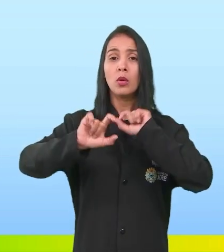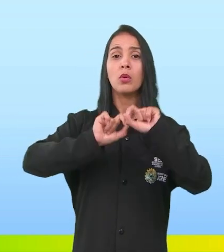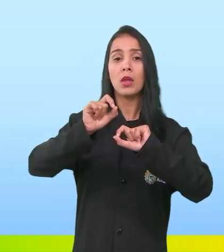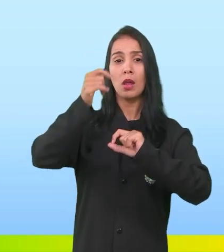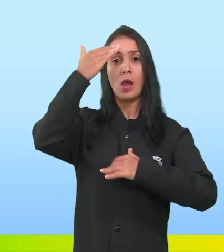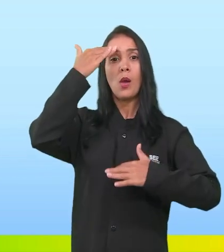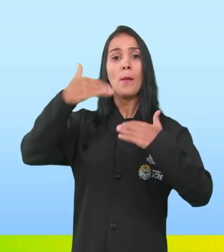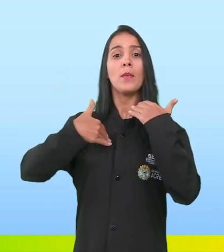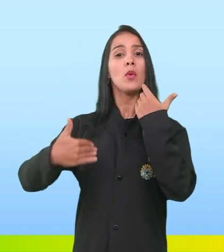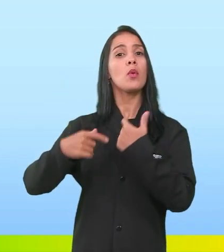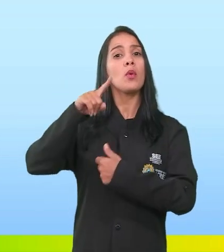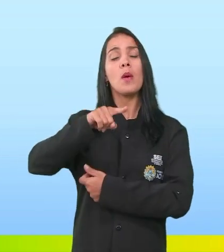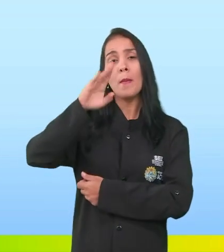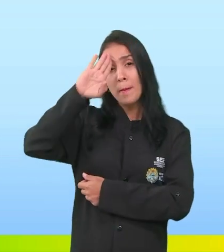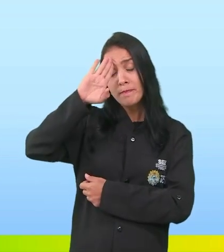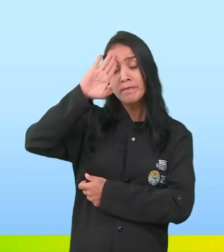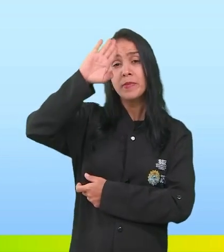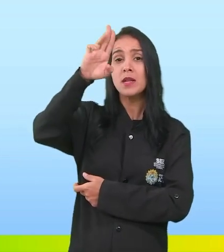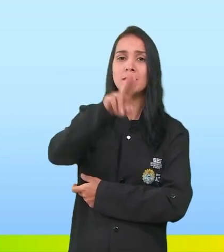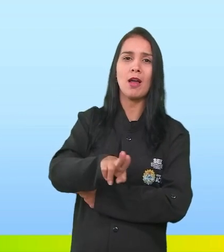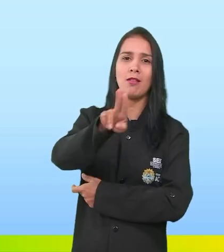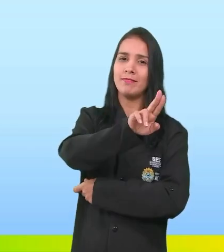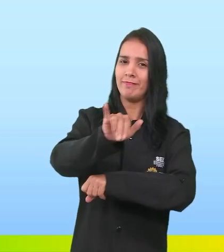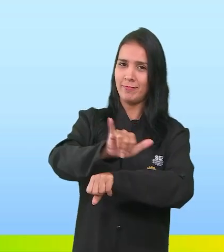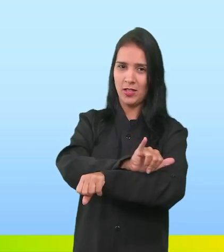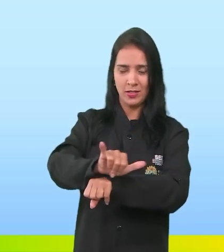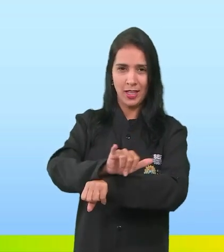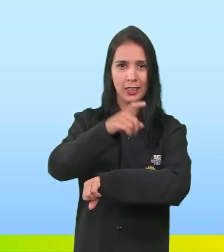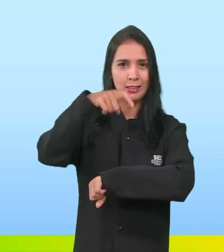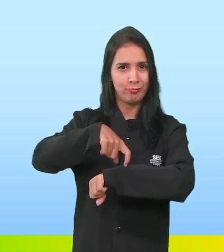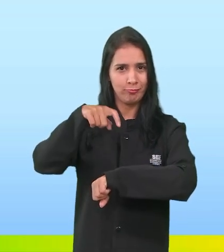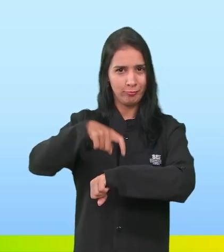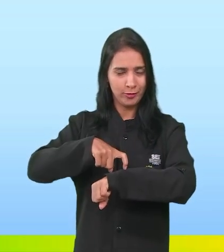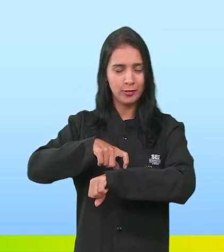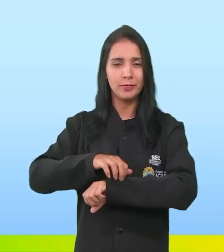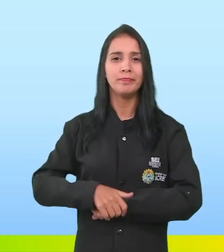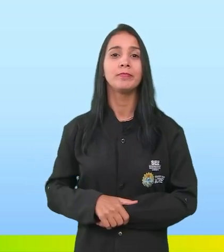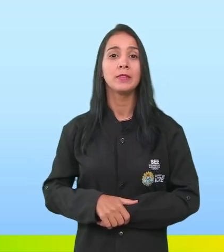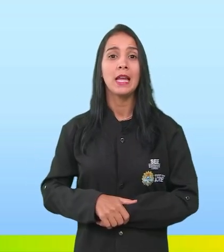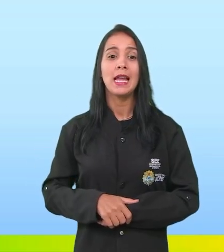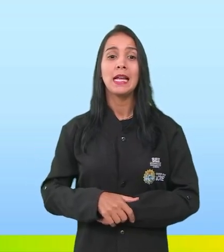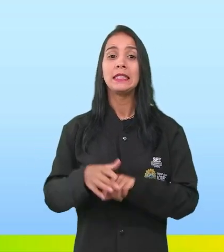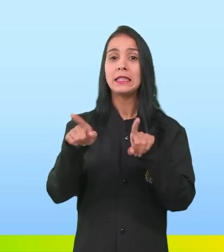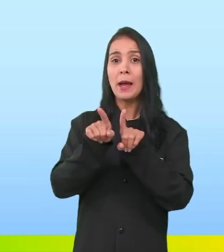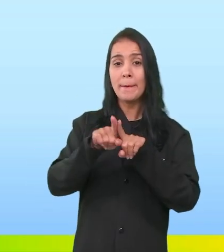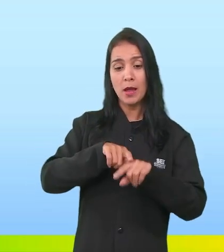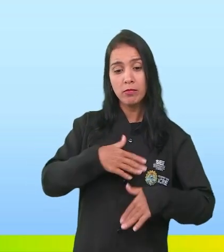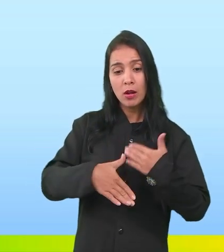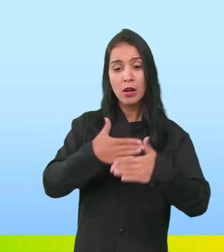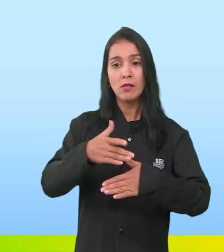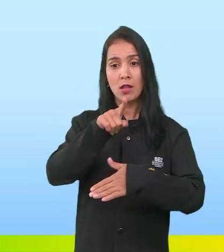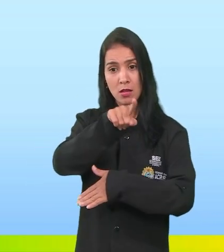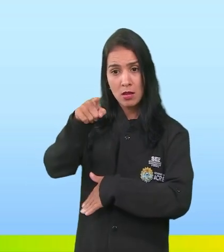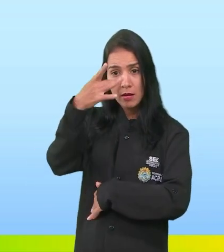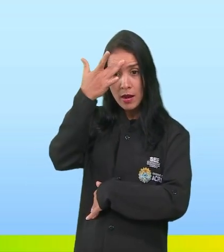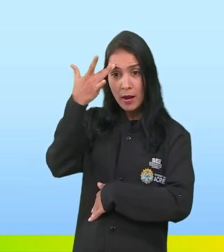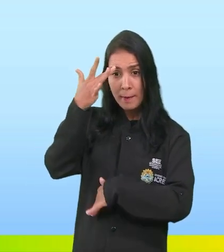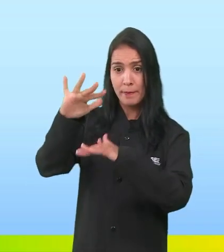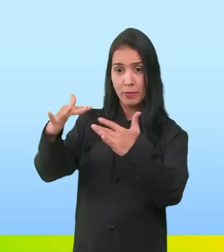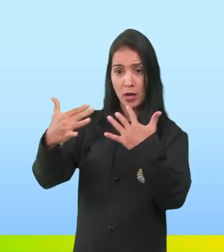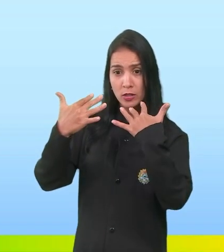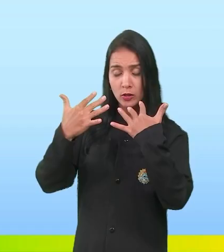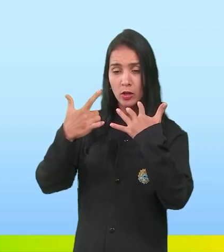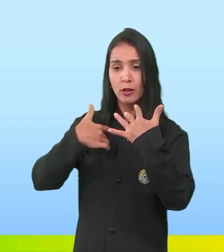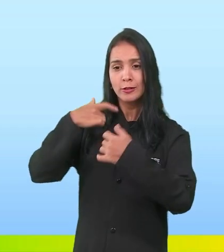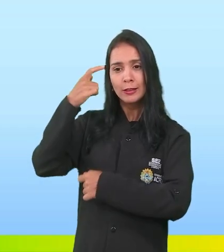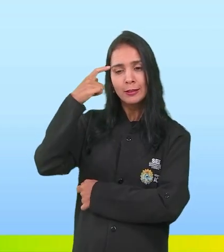é o principal meio e objeto da obra. Ela desafia convenções e provoca reflexão, como visto